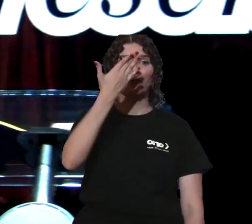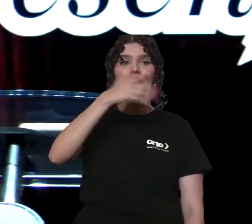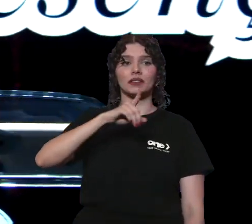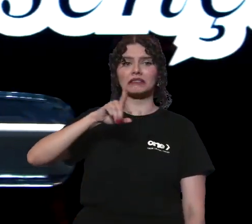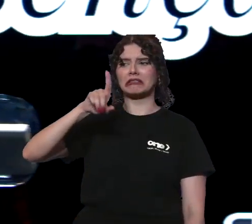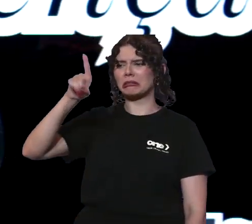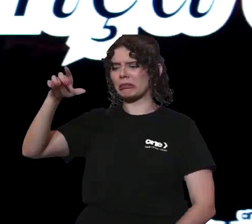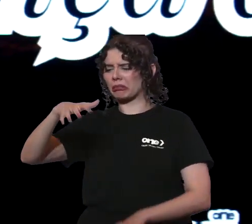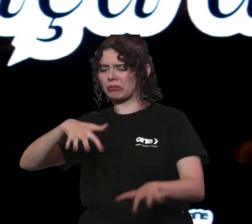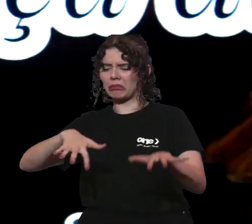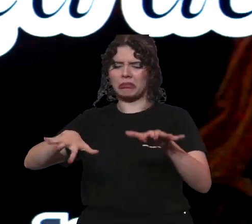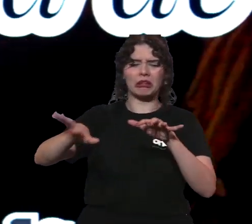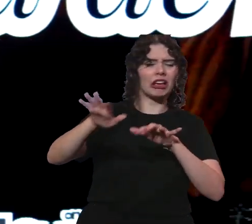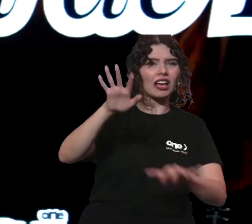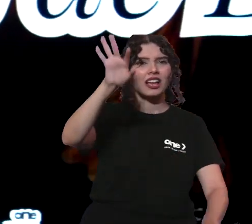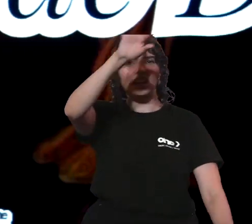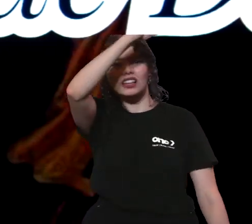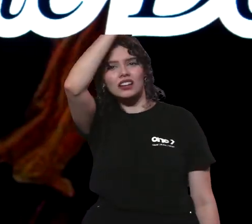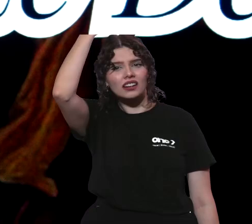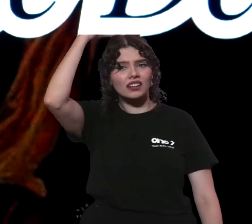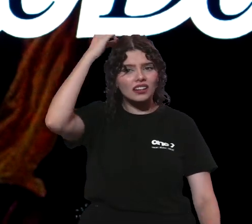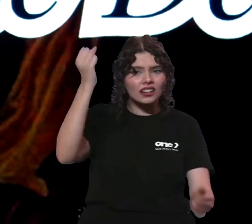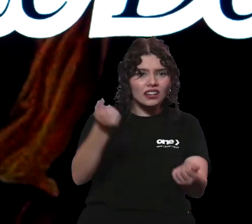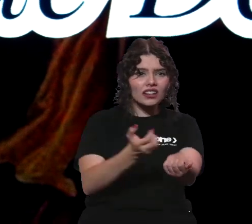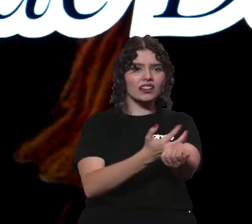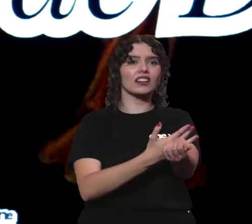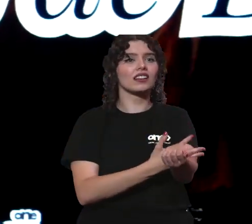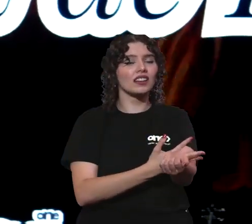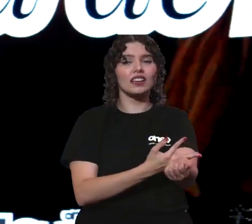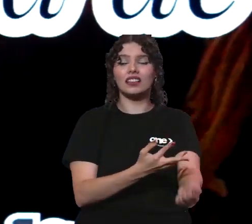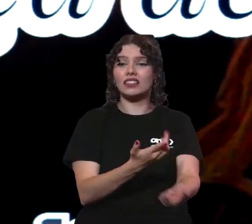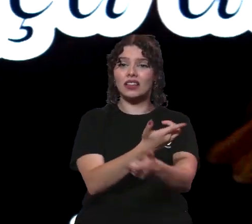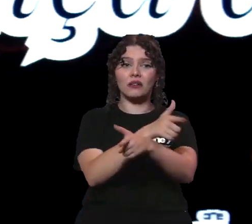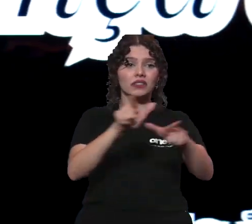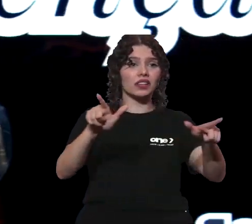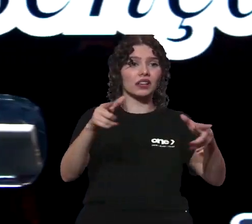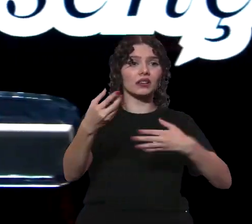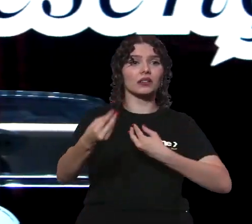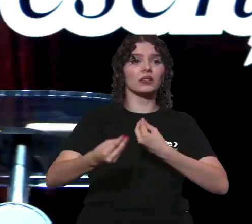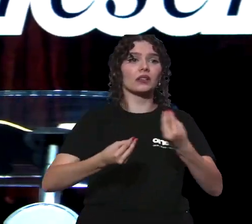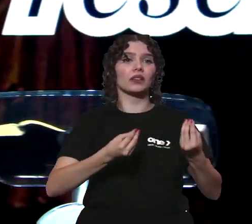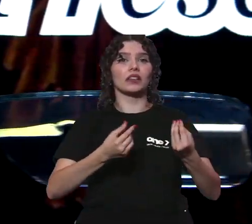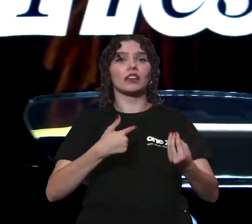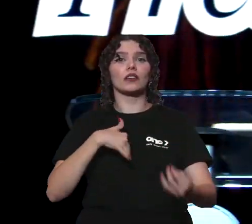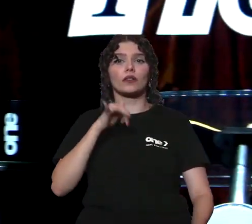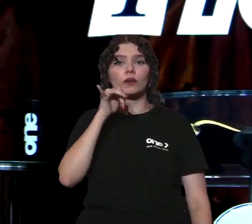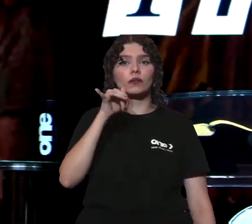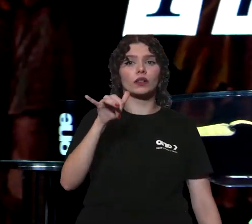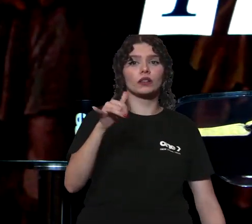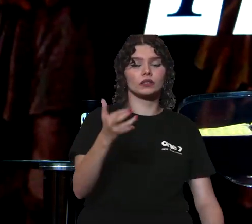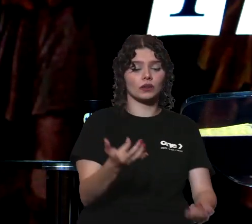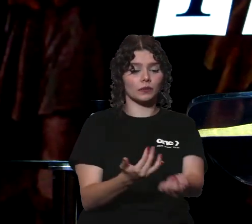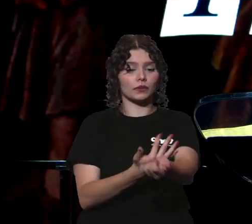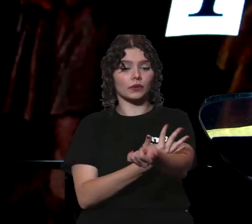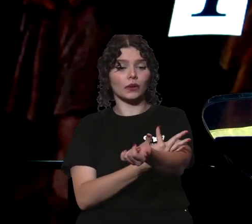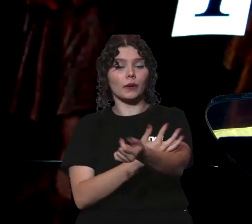da bagunça espiritual e emocional. Não dá. E eu falei aqui de emoções, mas também tem